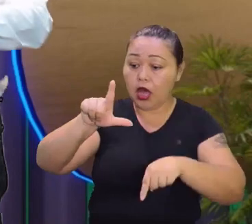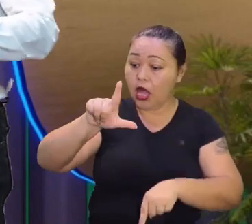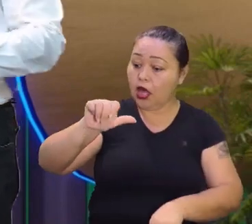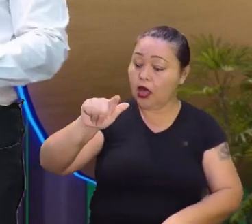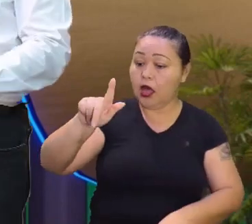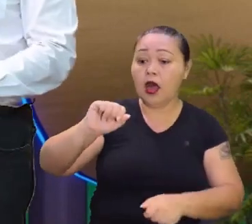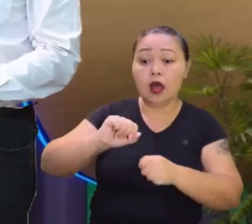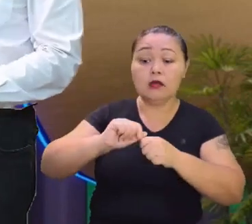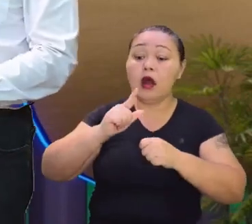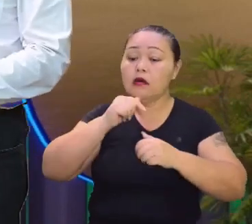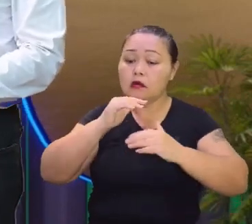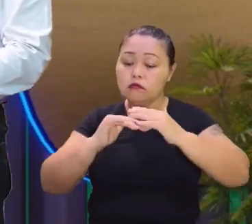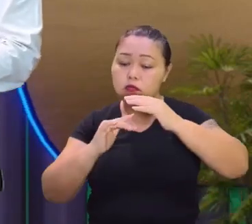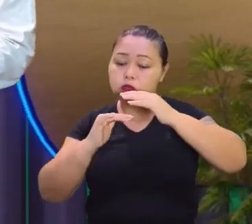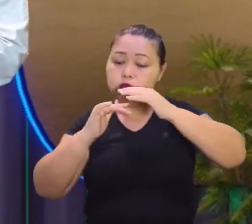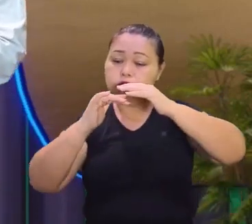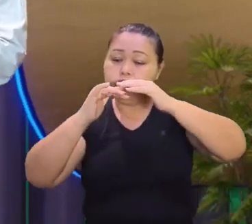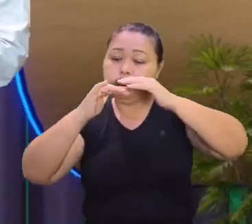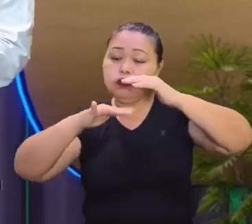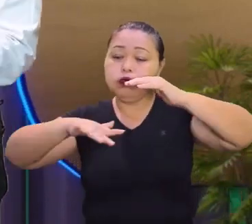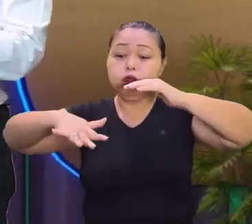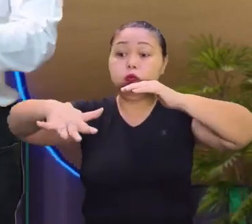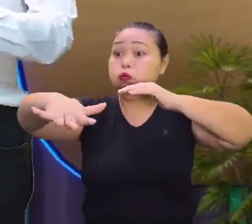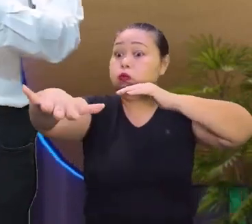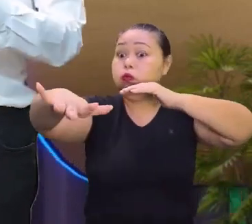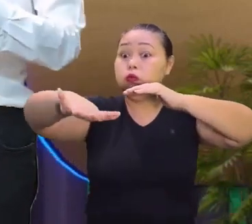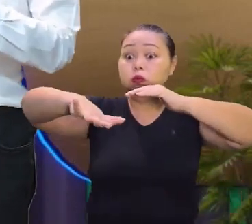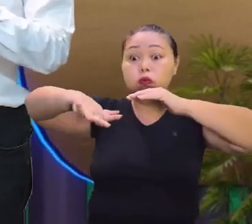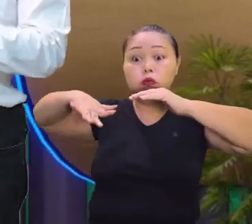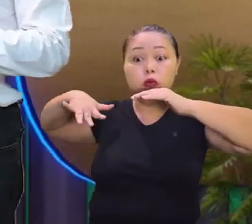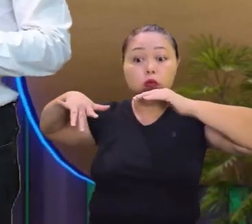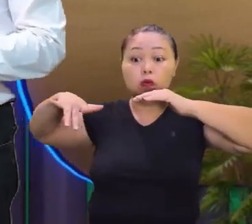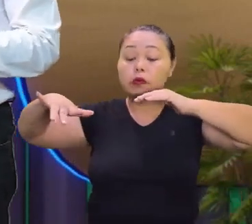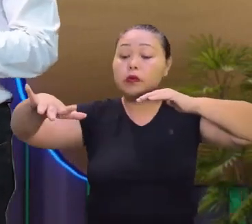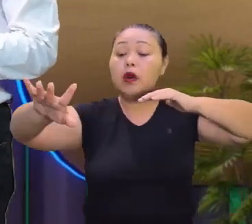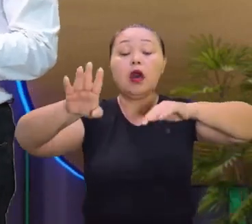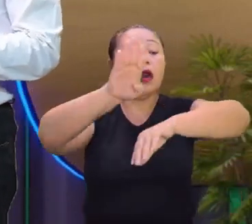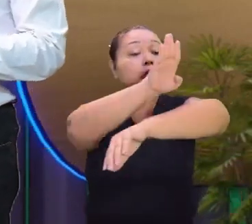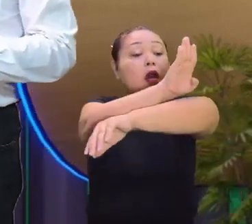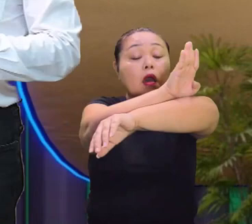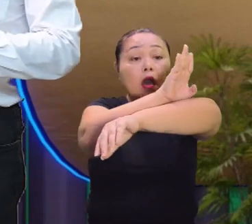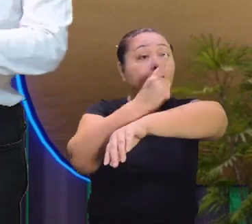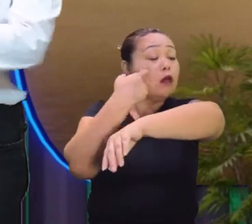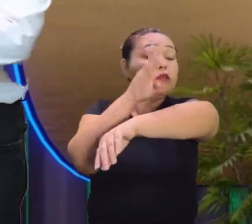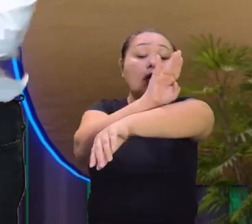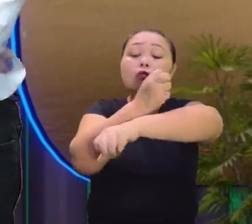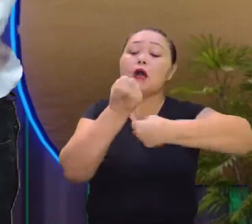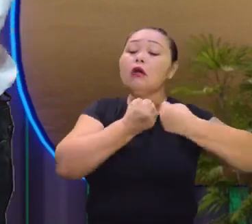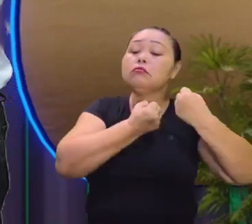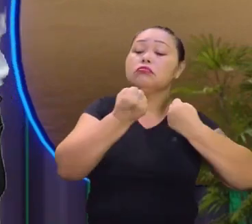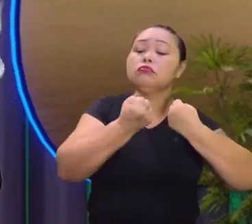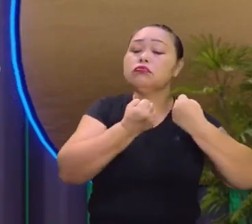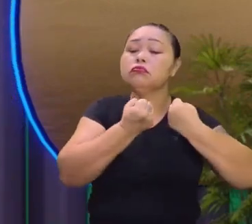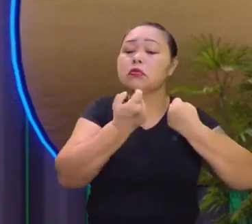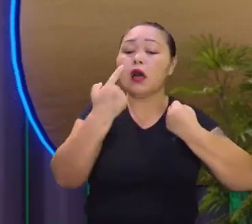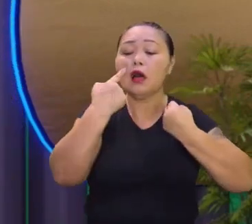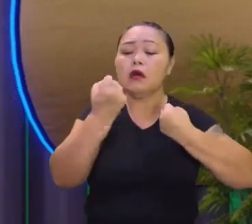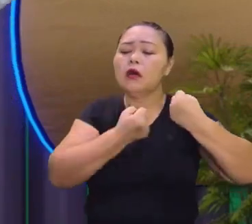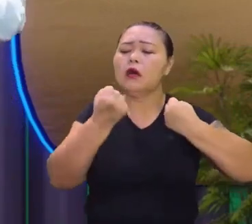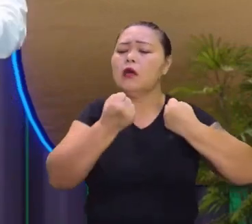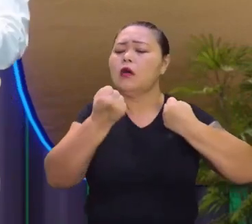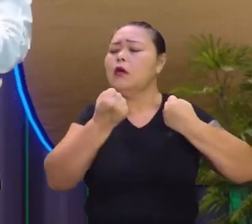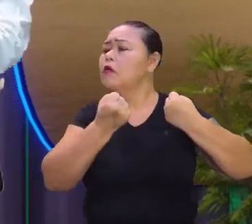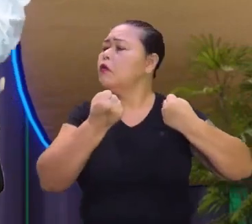de alagamento foi muito grande também. Exato. Né? É tanto que a gente está na BR, a gente anda de